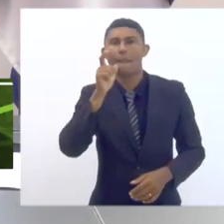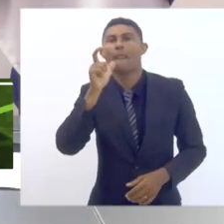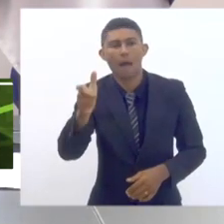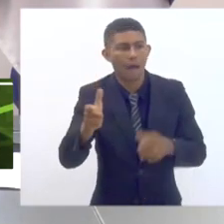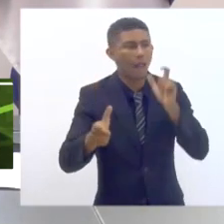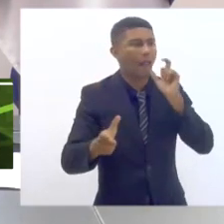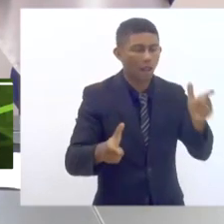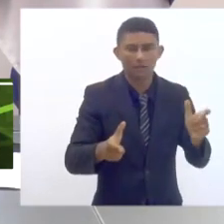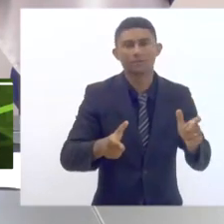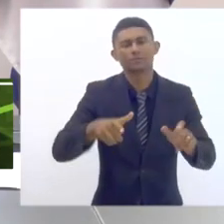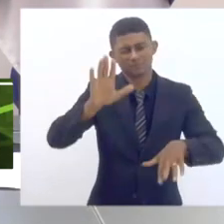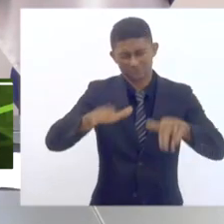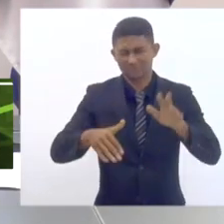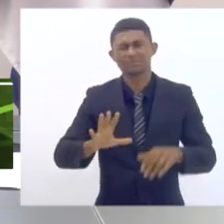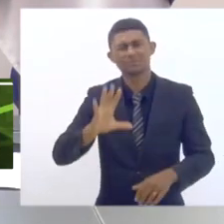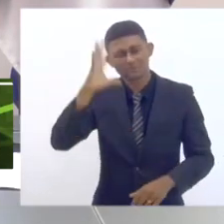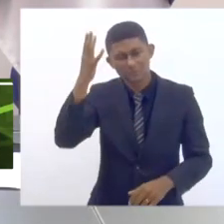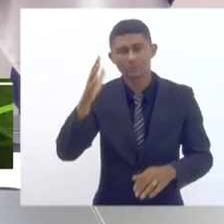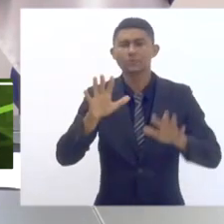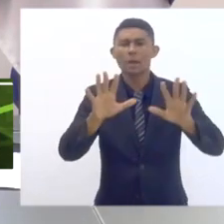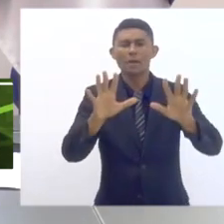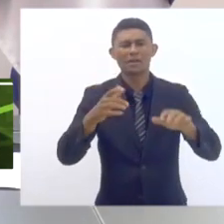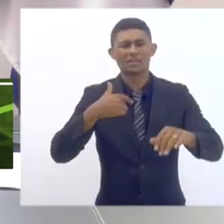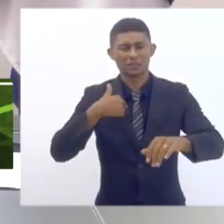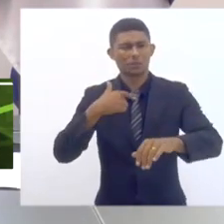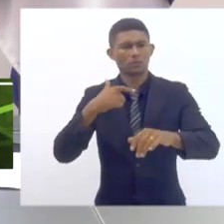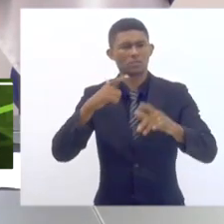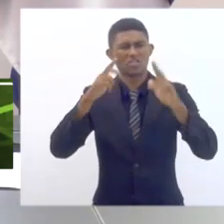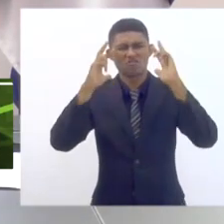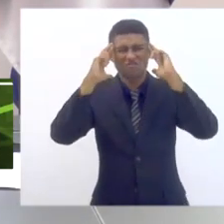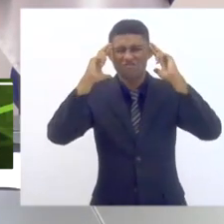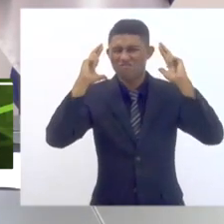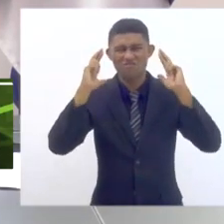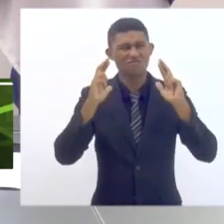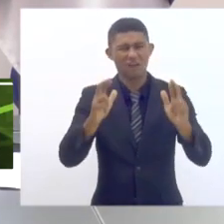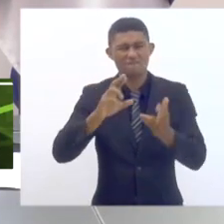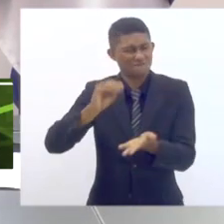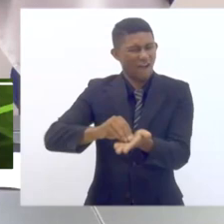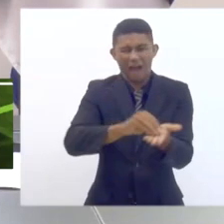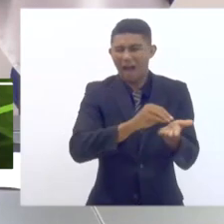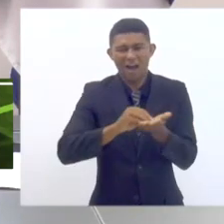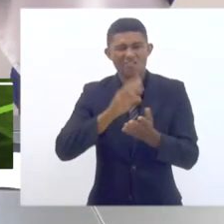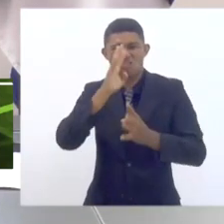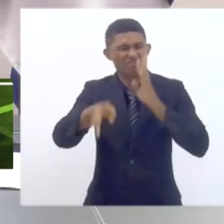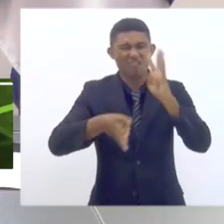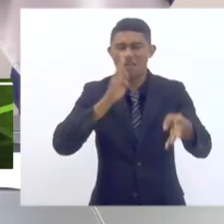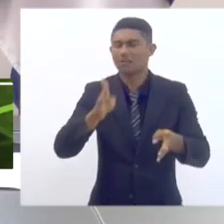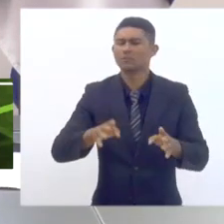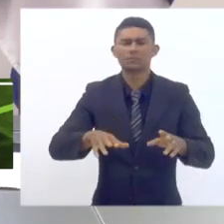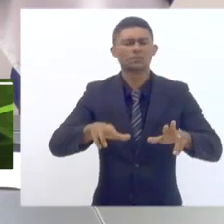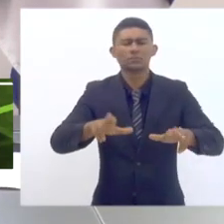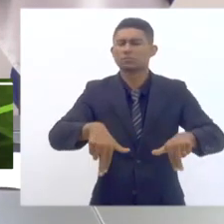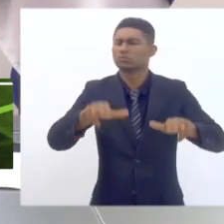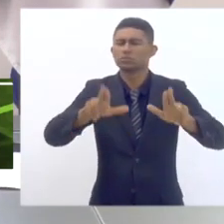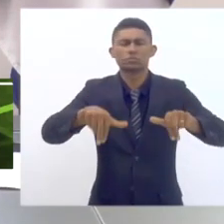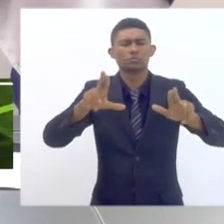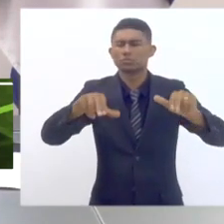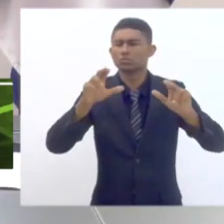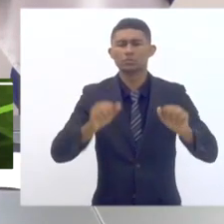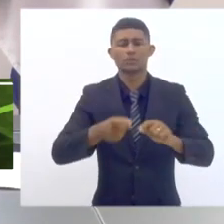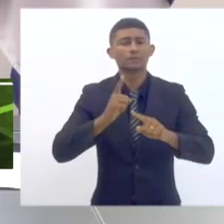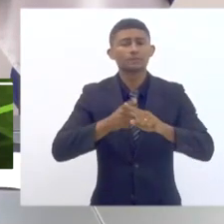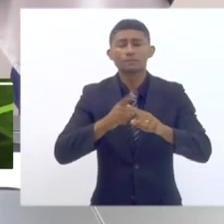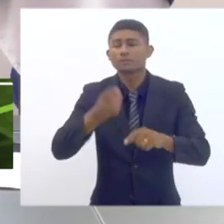calor de um debate, mas jamais de cunho desrespeitoso, né, jamais querendo atropelar colega nenhum, porque a gente sabe que aqui é